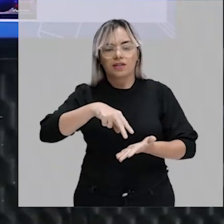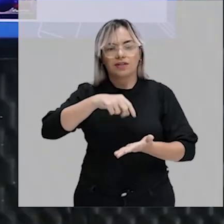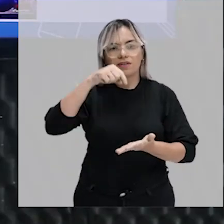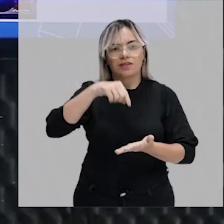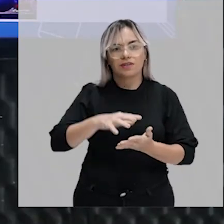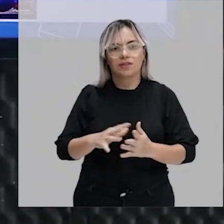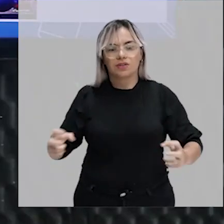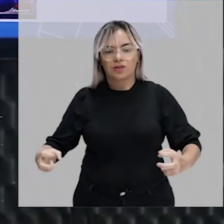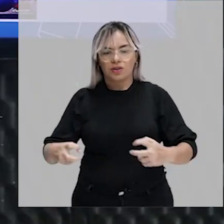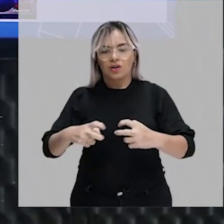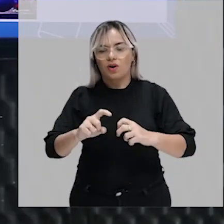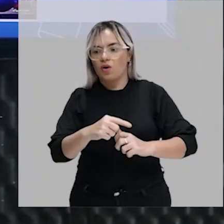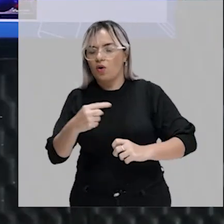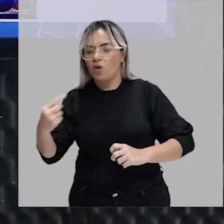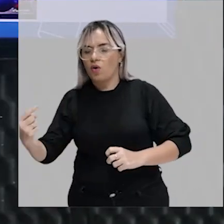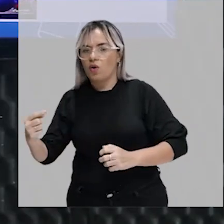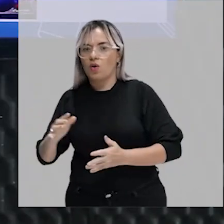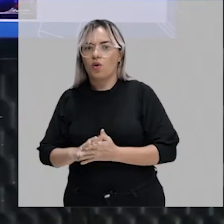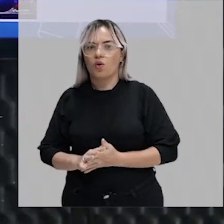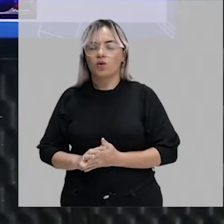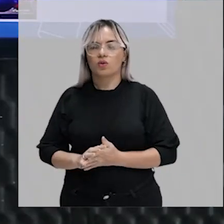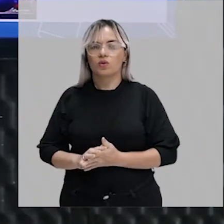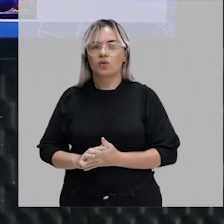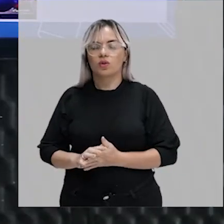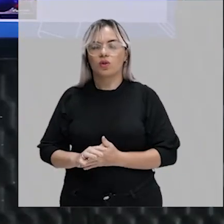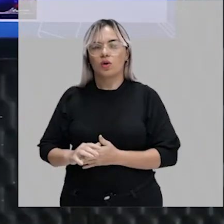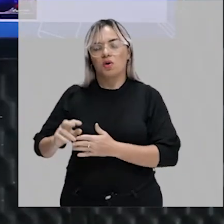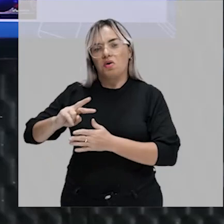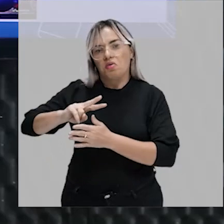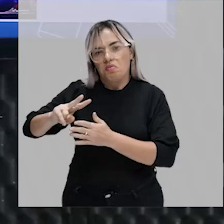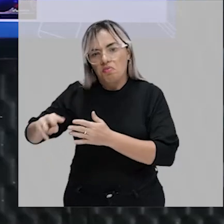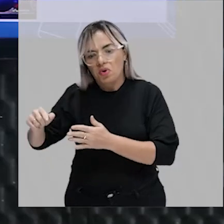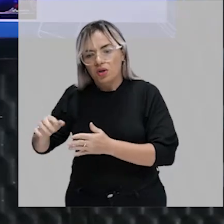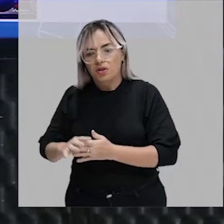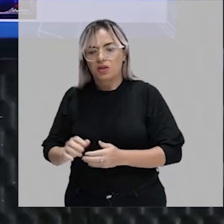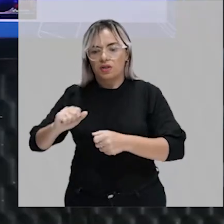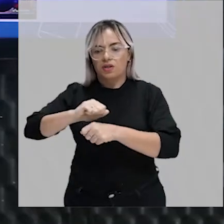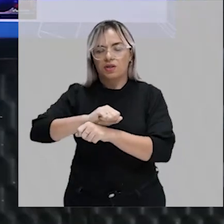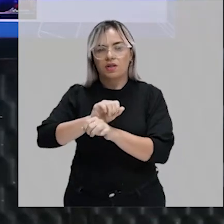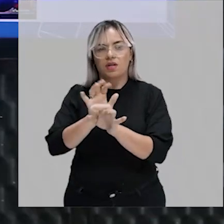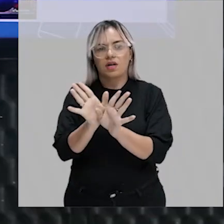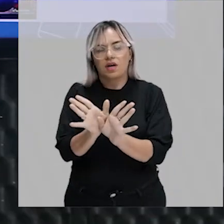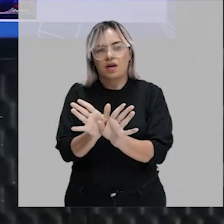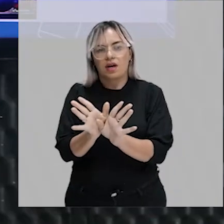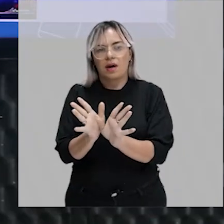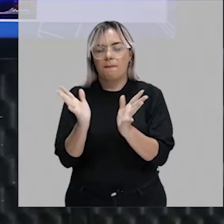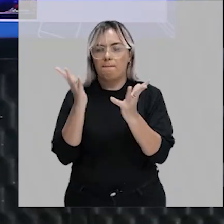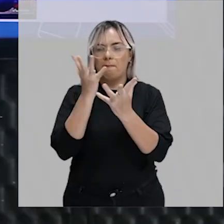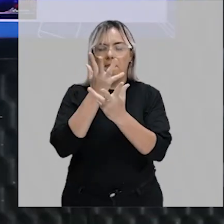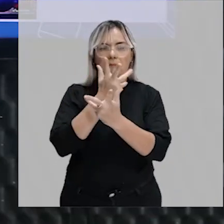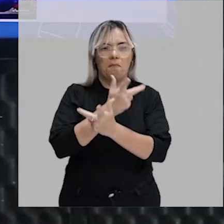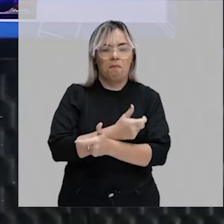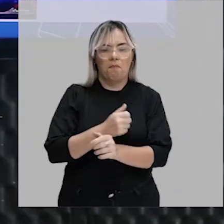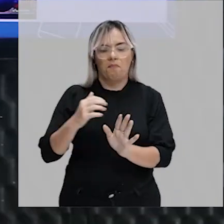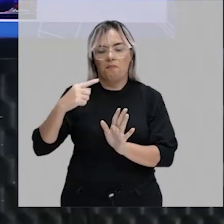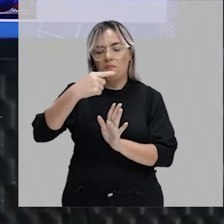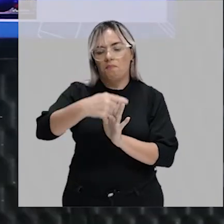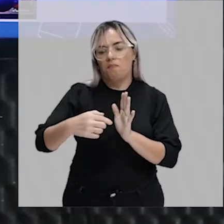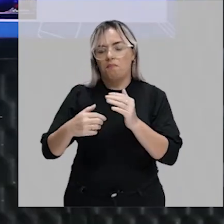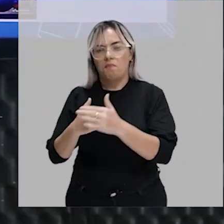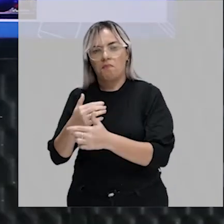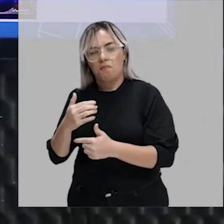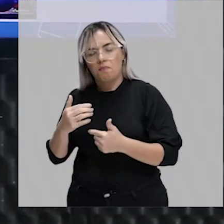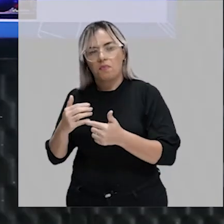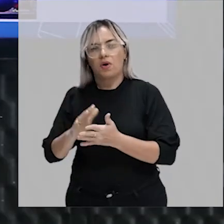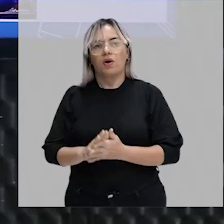a outra vai ser a sua plumagem, que é mais bonita. Então, por exemplo, o pavão, o que vai fazer com que